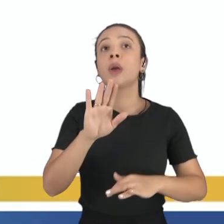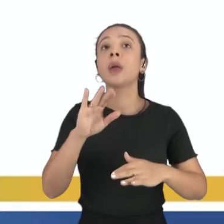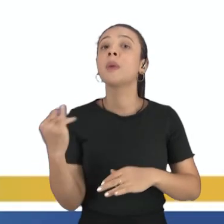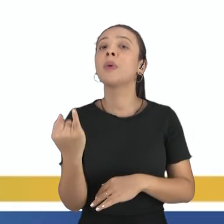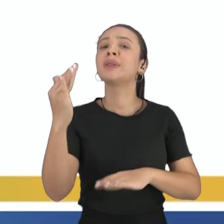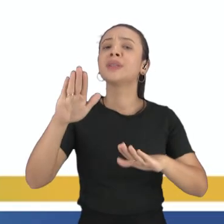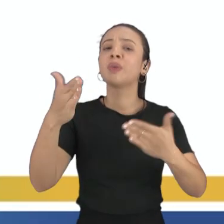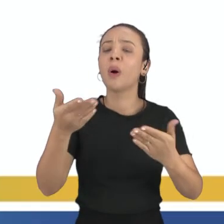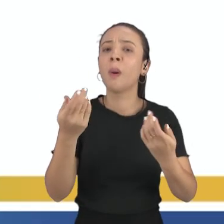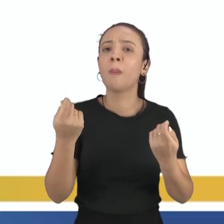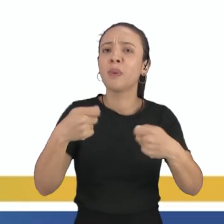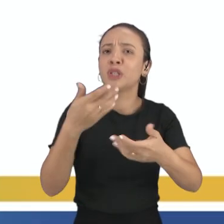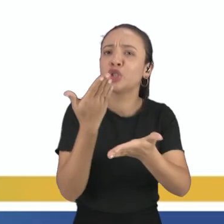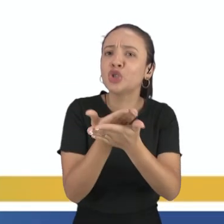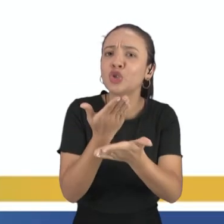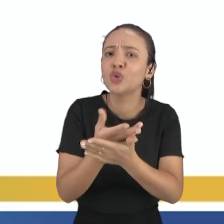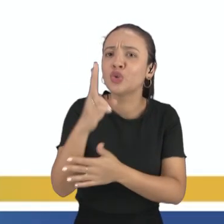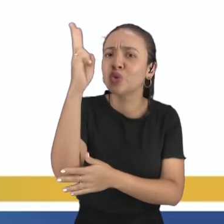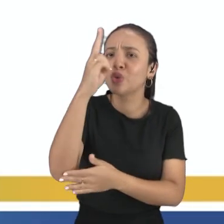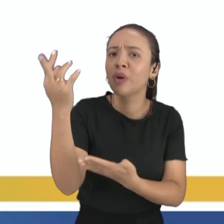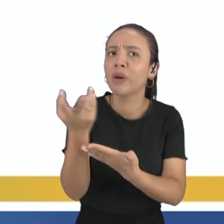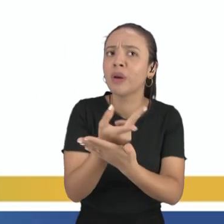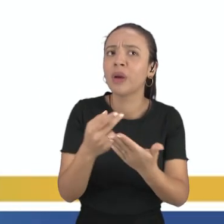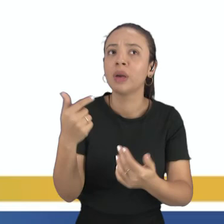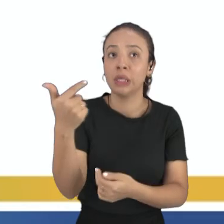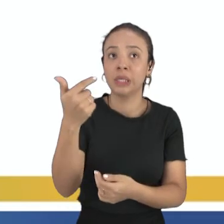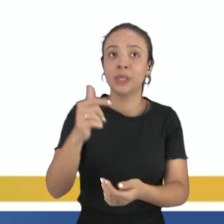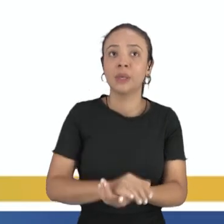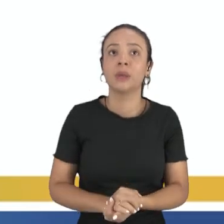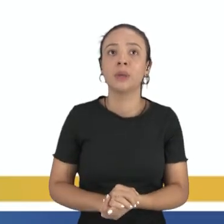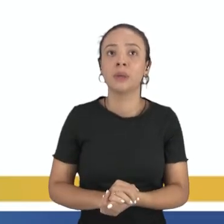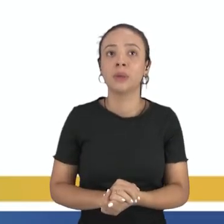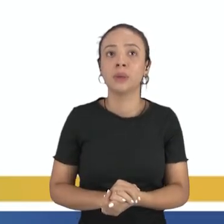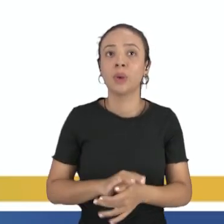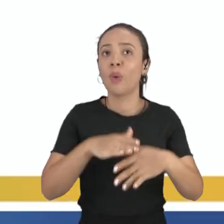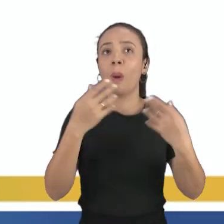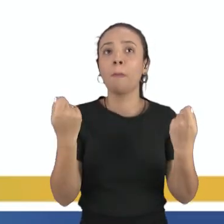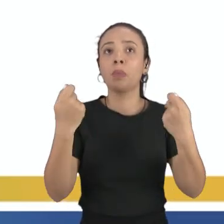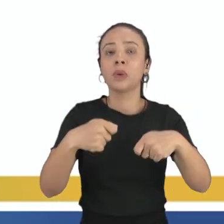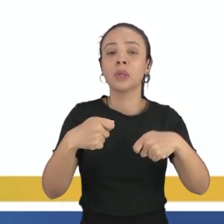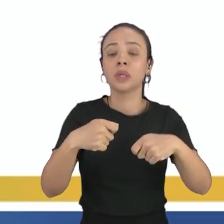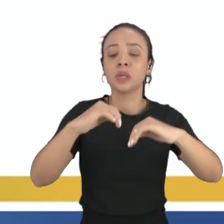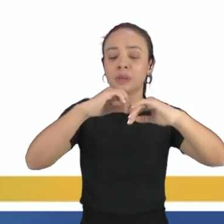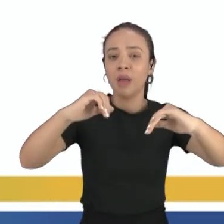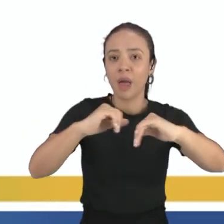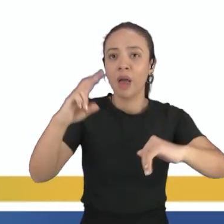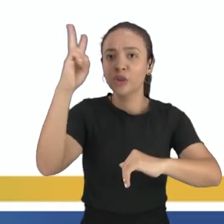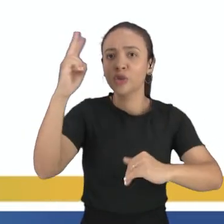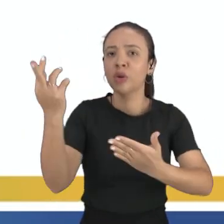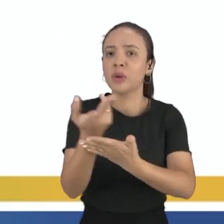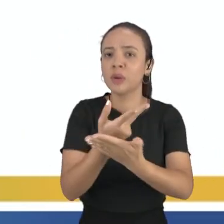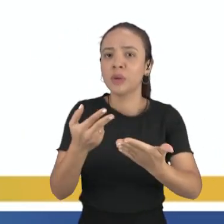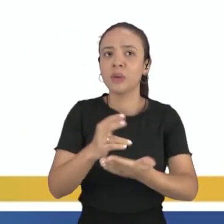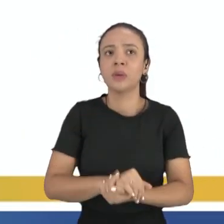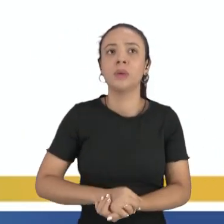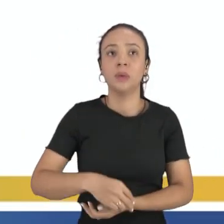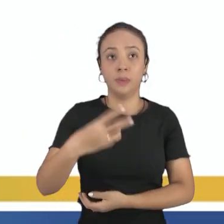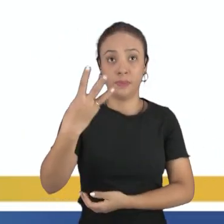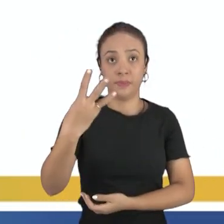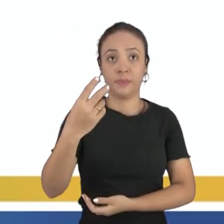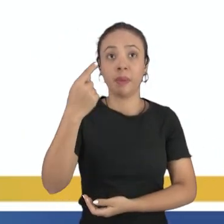a importância de estudarmos a história da arte. Segundo, de que maneira podemos dividir a história da arte.